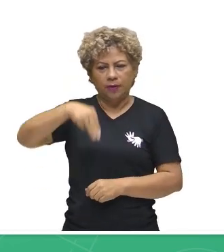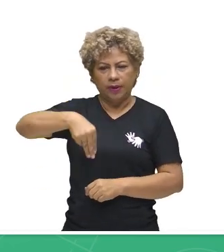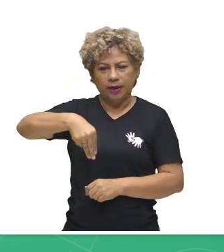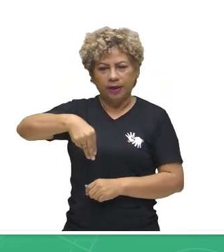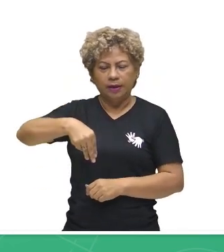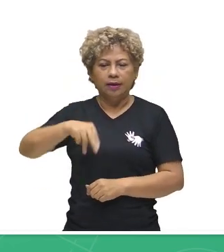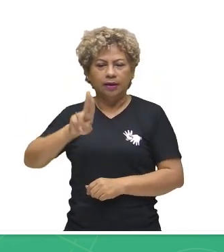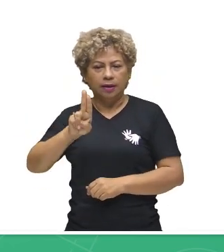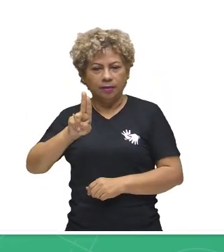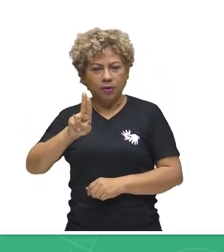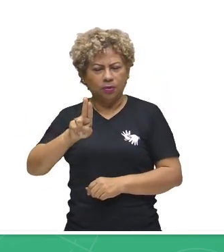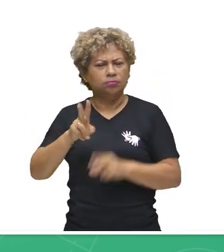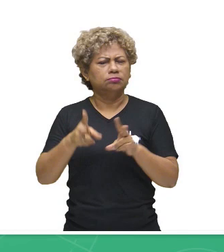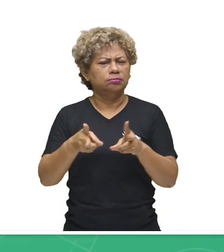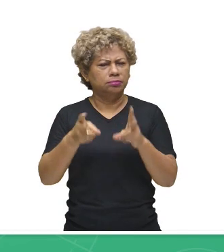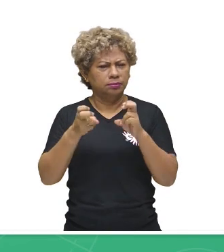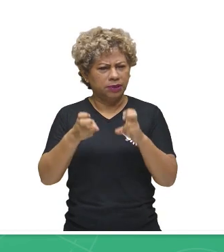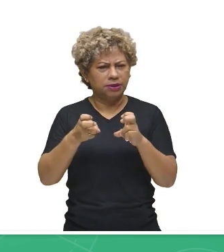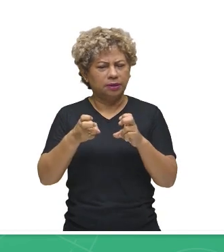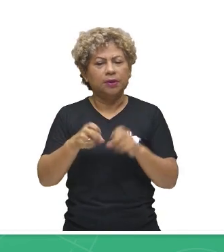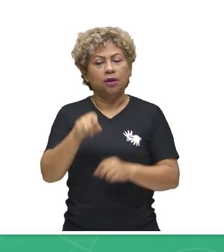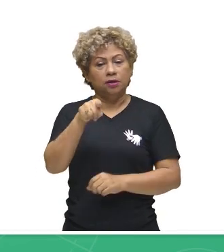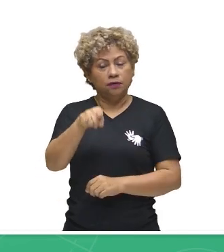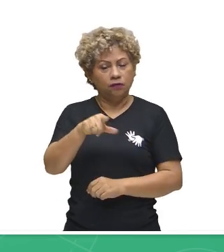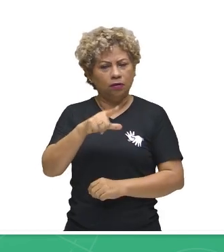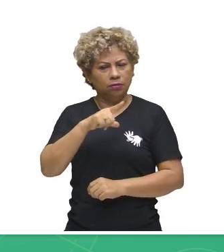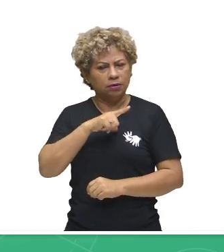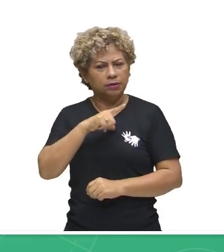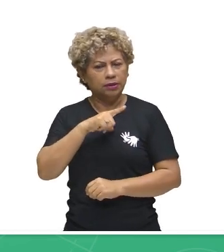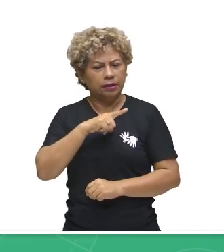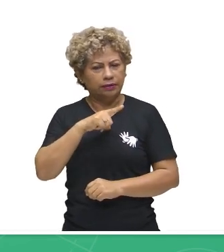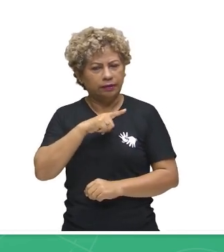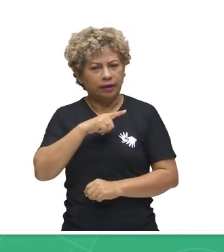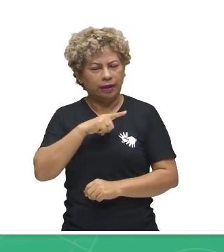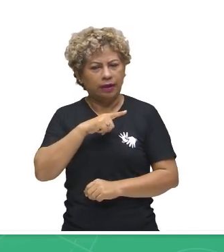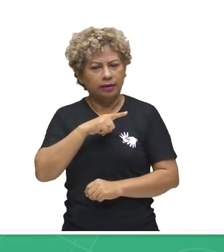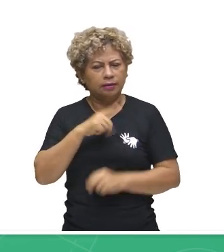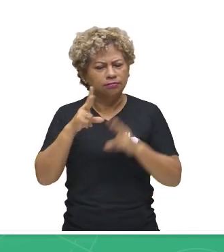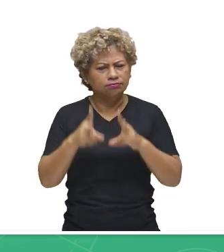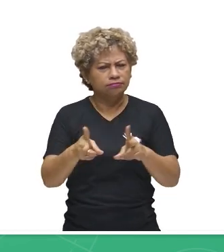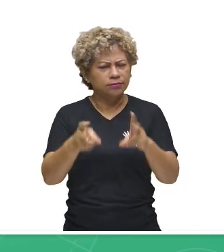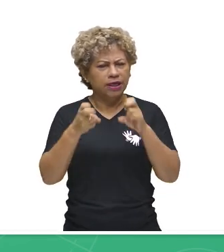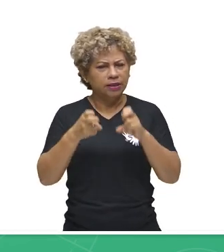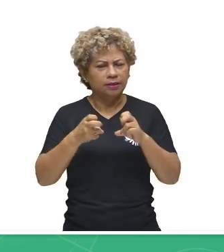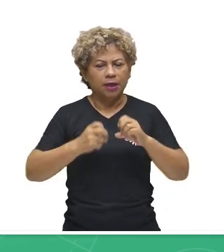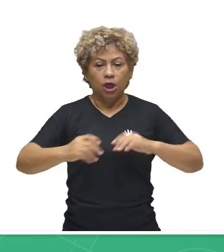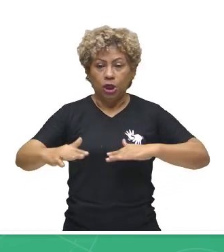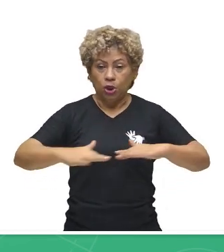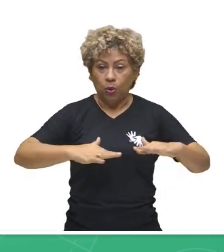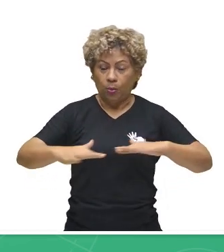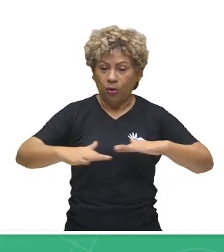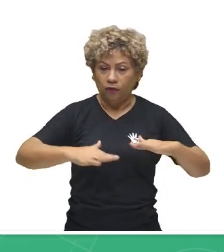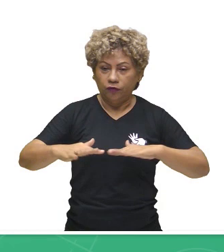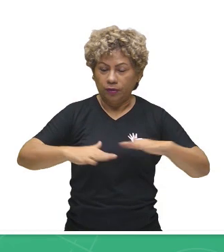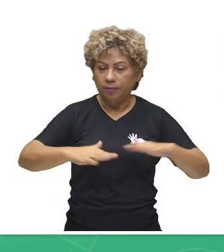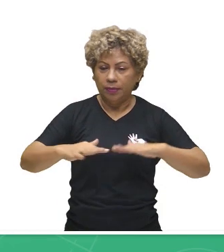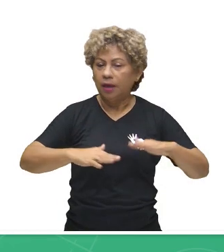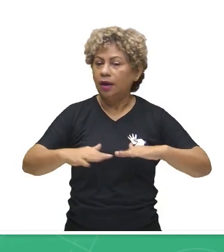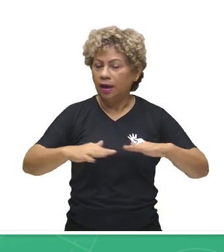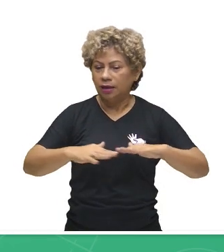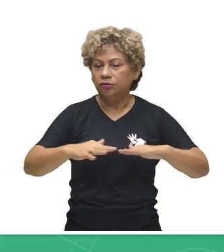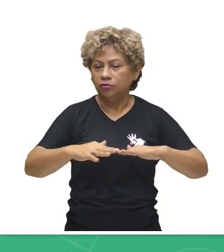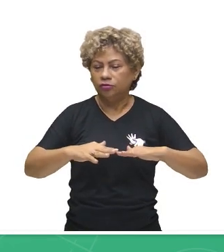uniforme dos gráficos. Aí você tem que o movimento uniforme dos gráficos, para que serve? Por